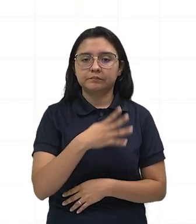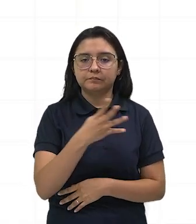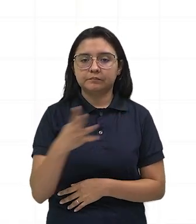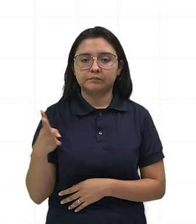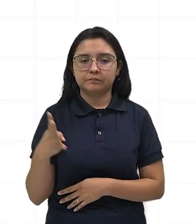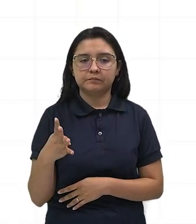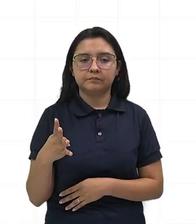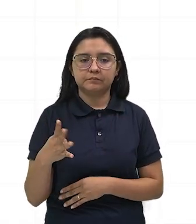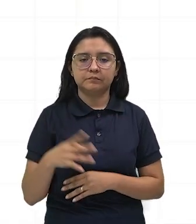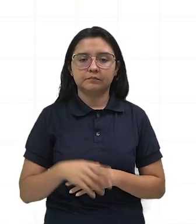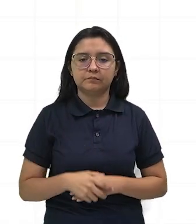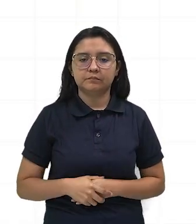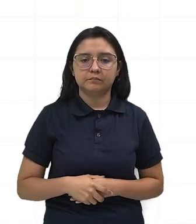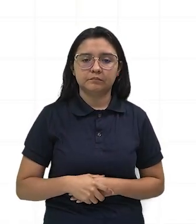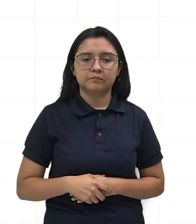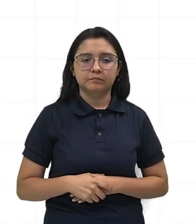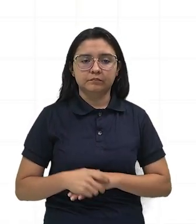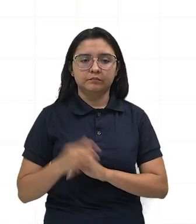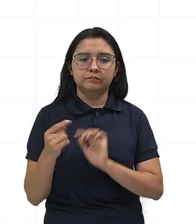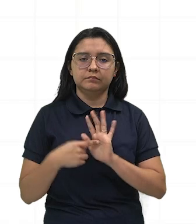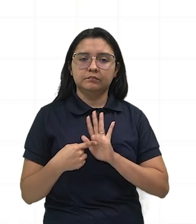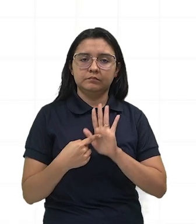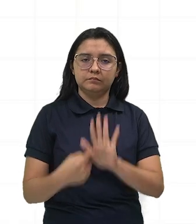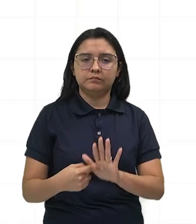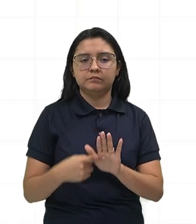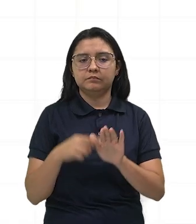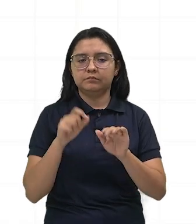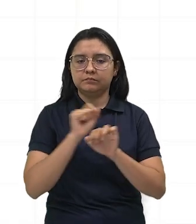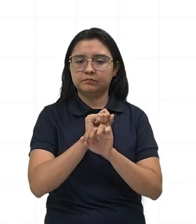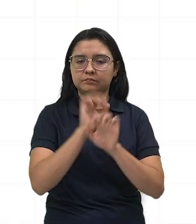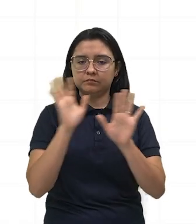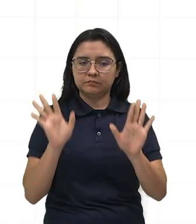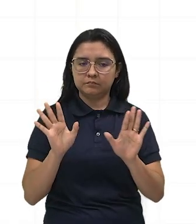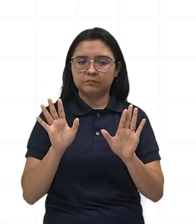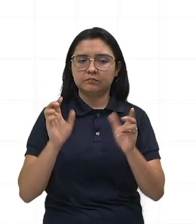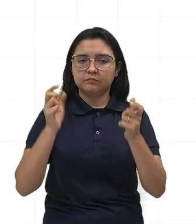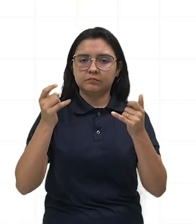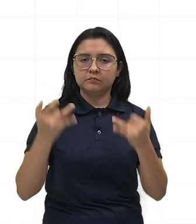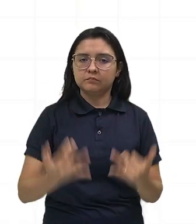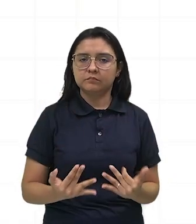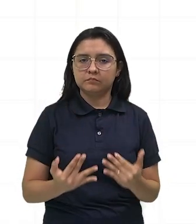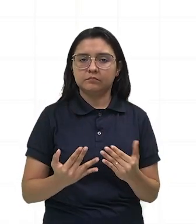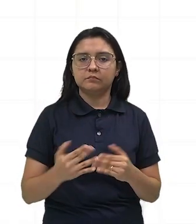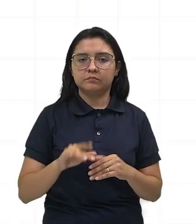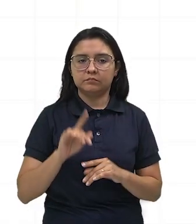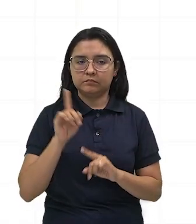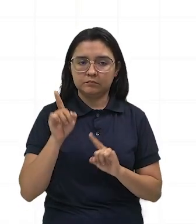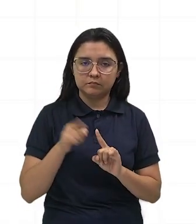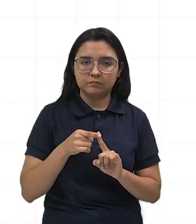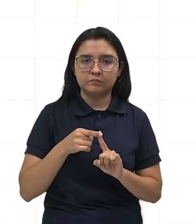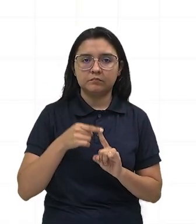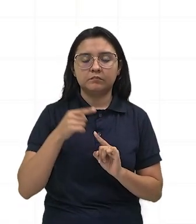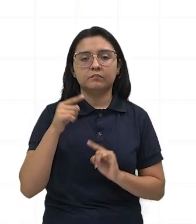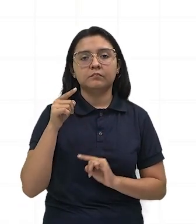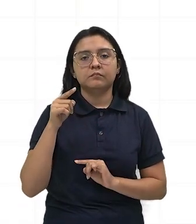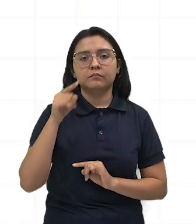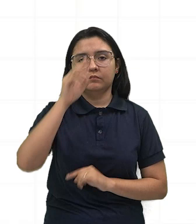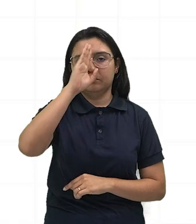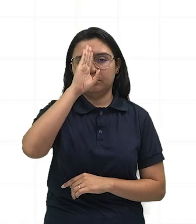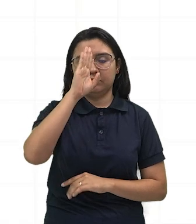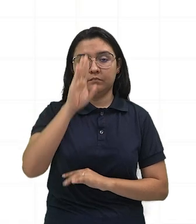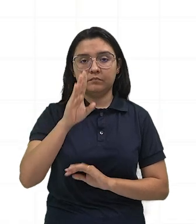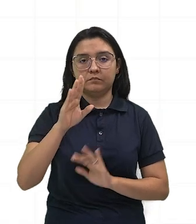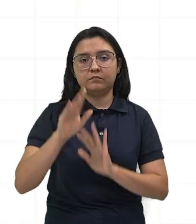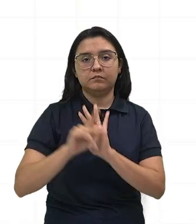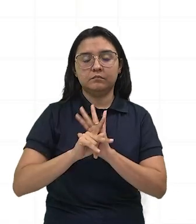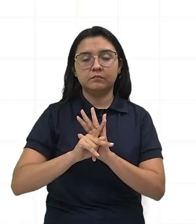forma bem mais prática, né, de visualização. Essa é a ideia, né? Então, se eu